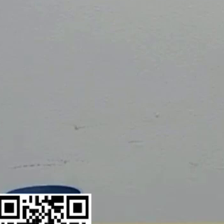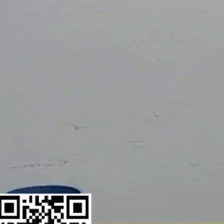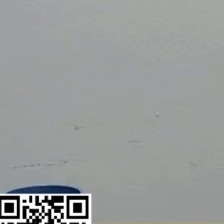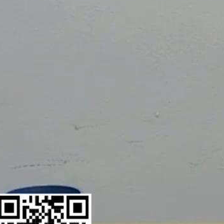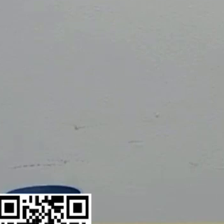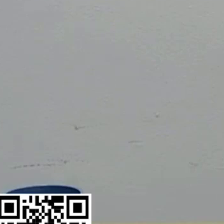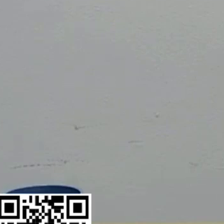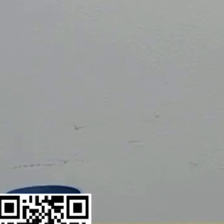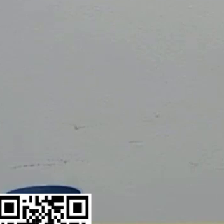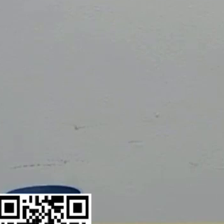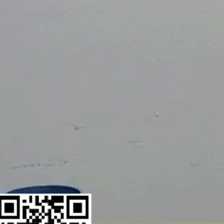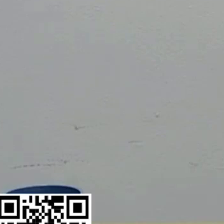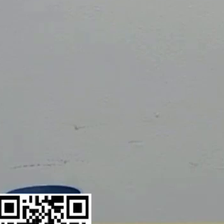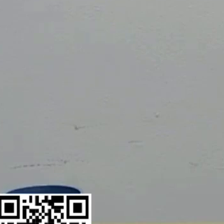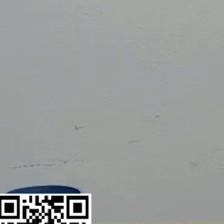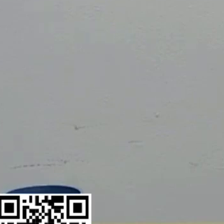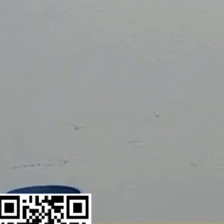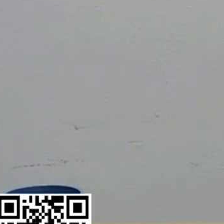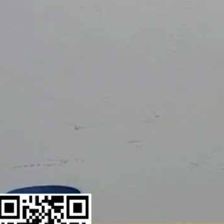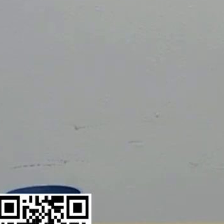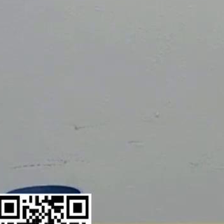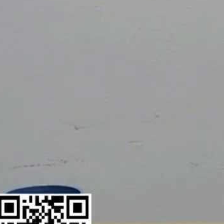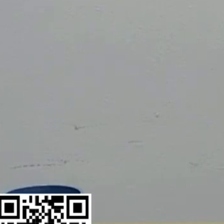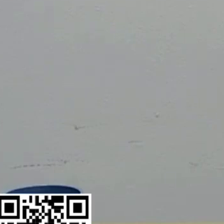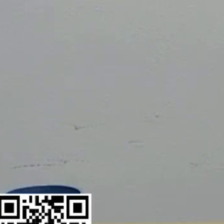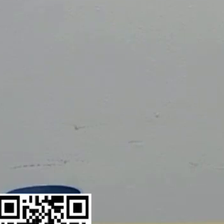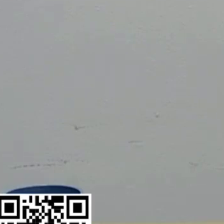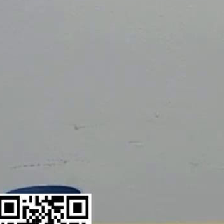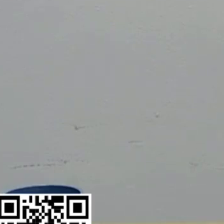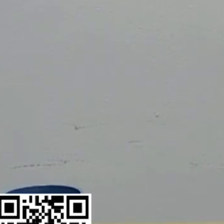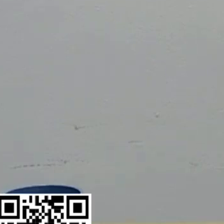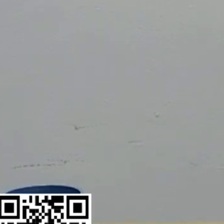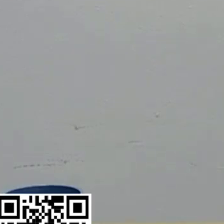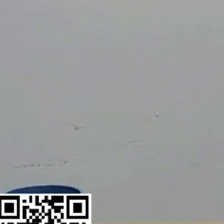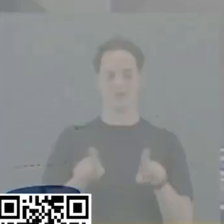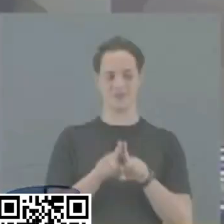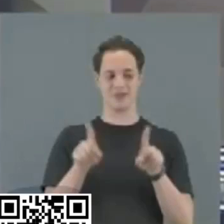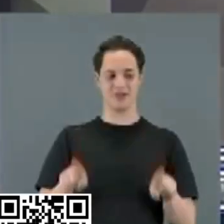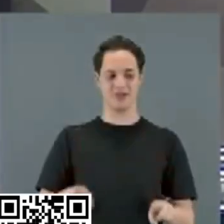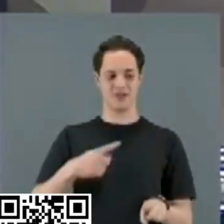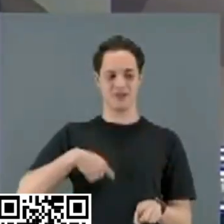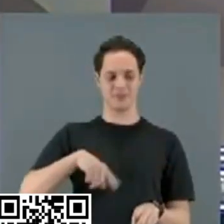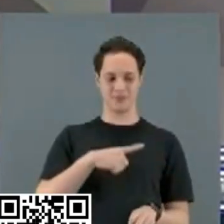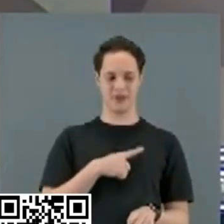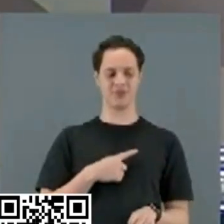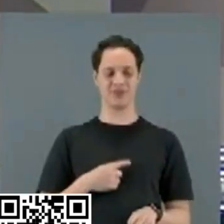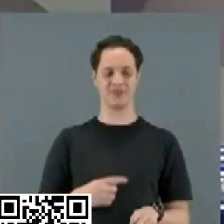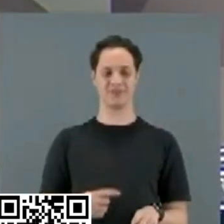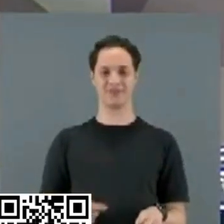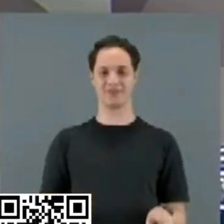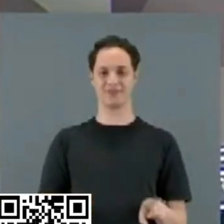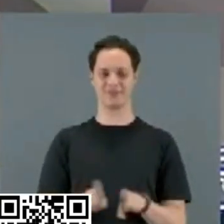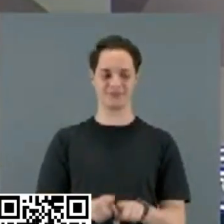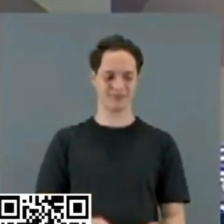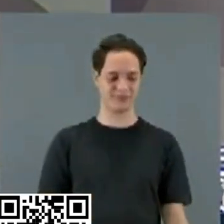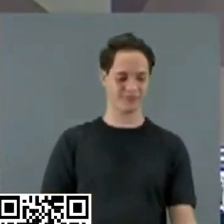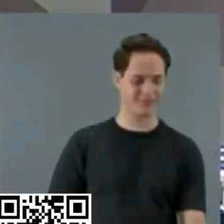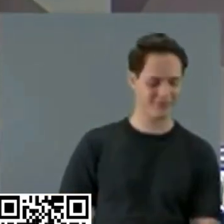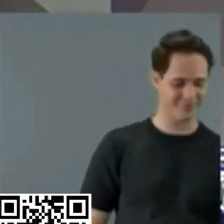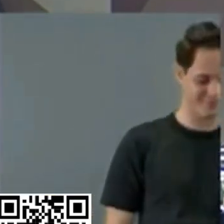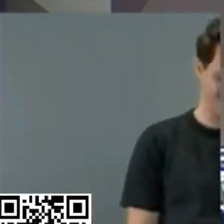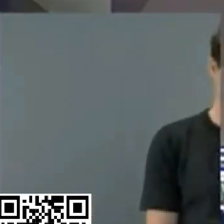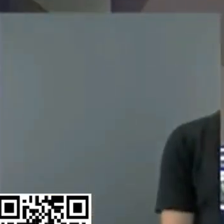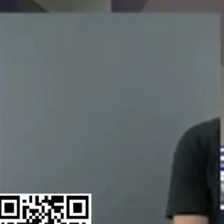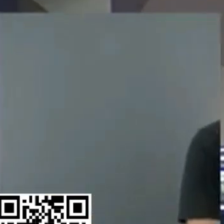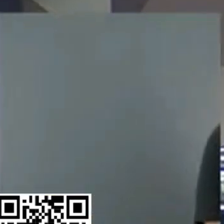passar a palavra à senadora Elisiane. Vamos ouvi-lo. A inscrição,